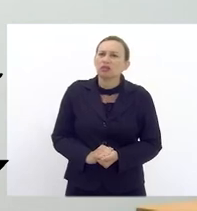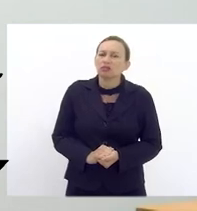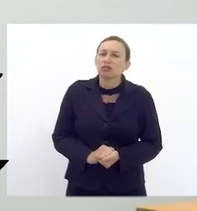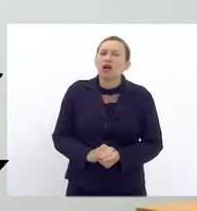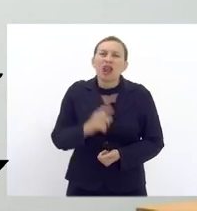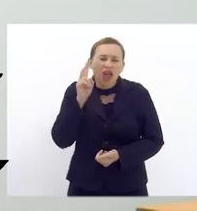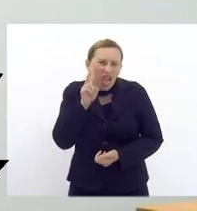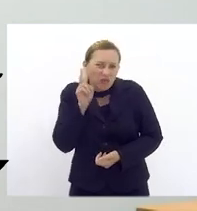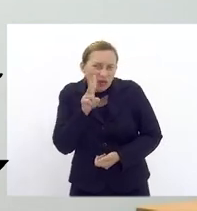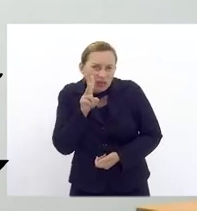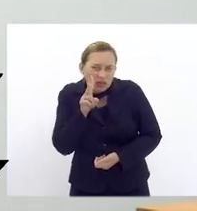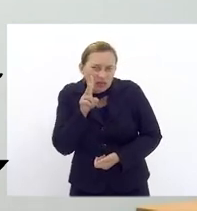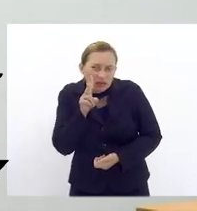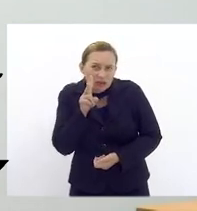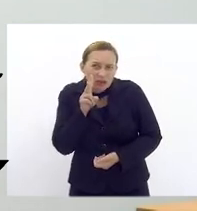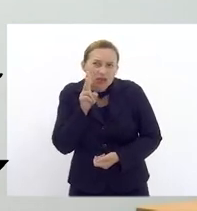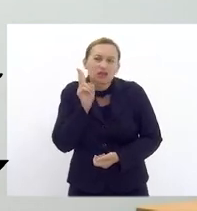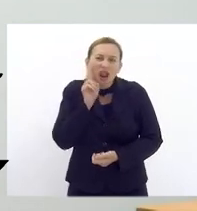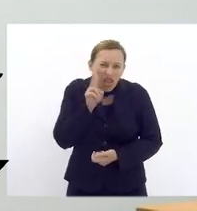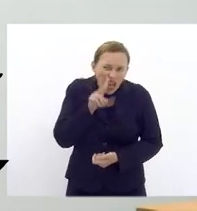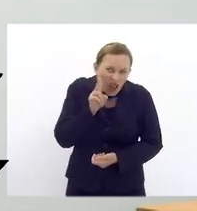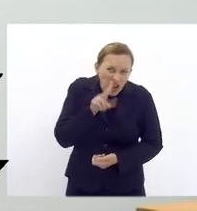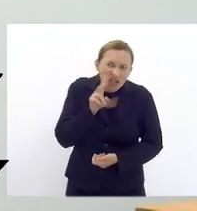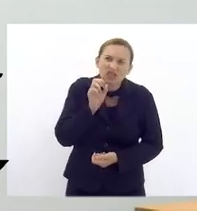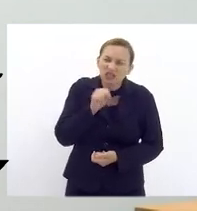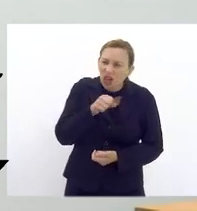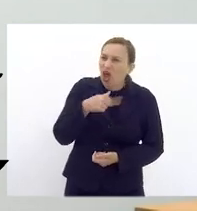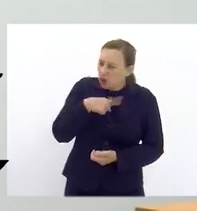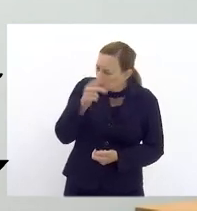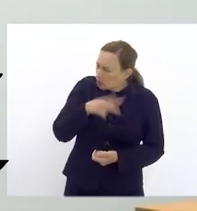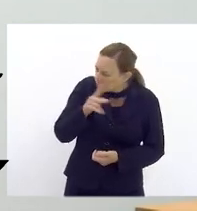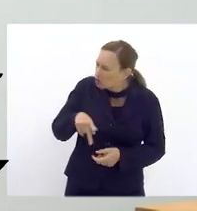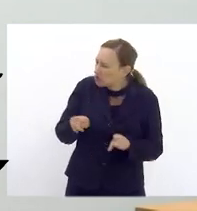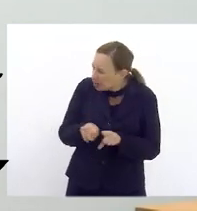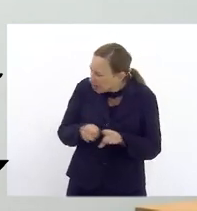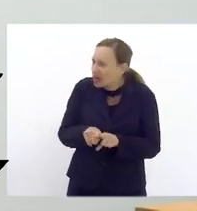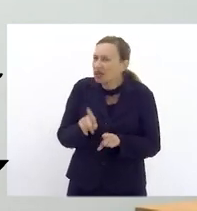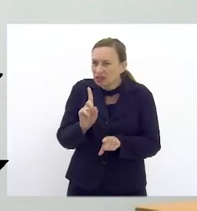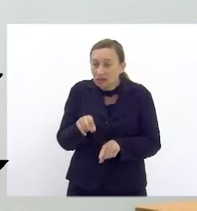alguém lembra Vamos lá gente eu sou professor também